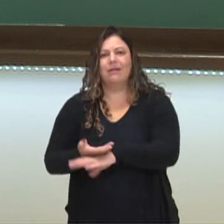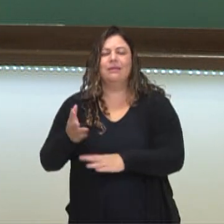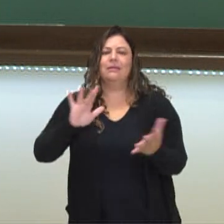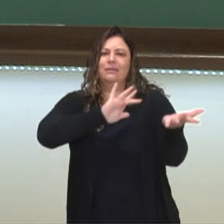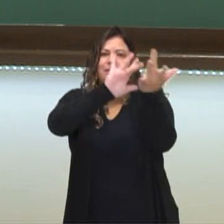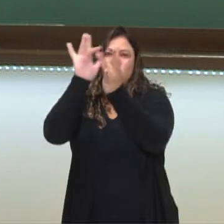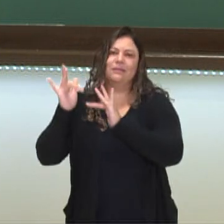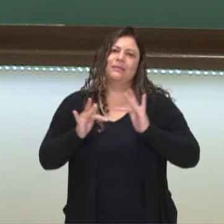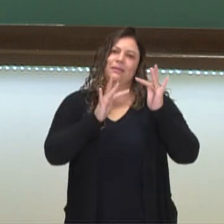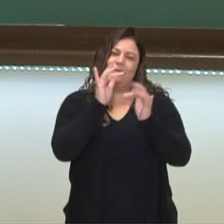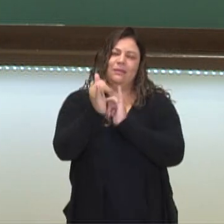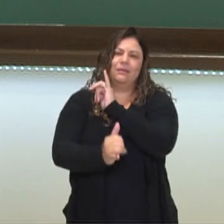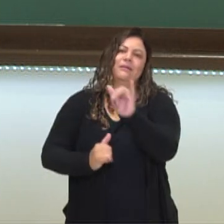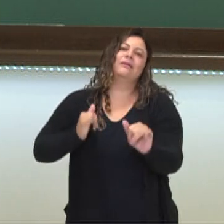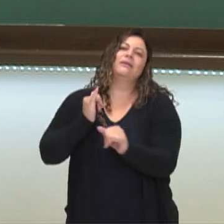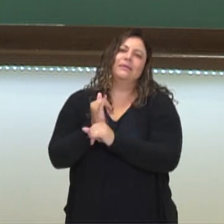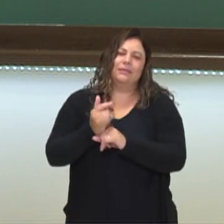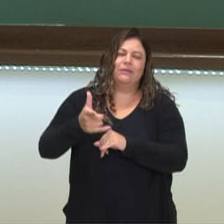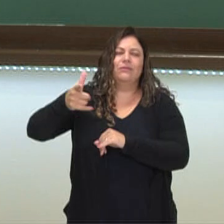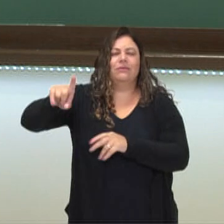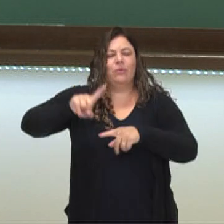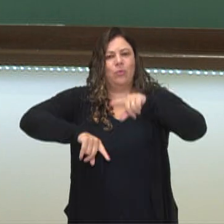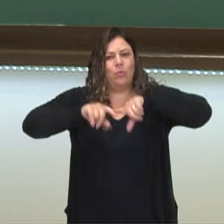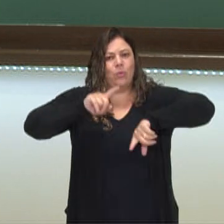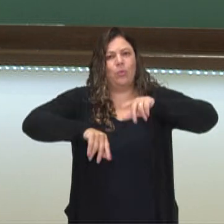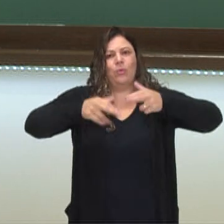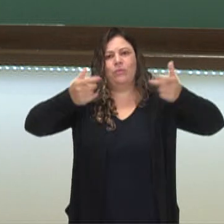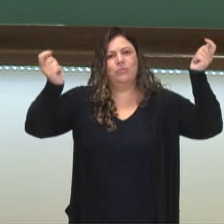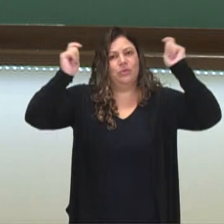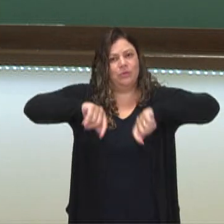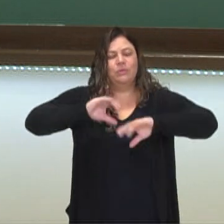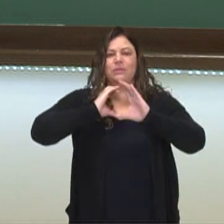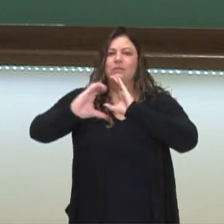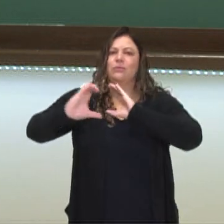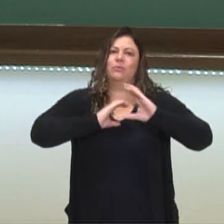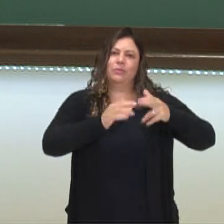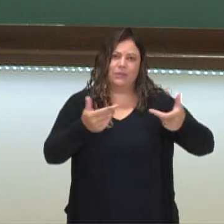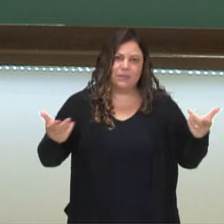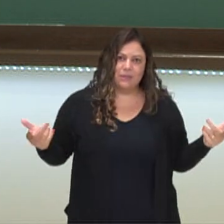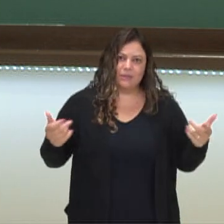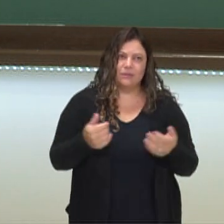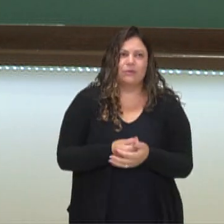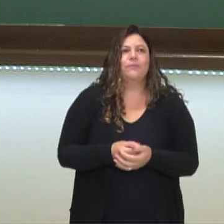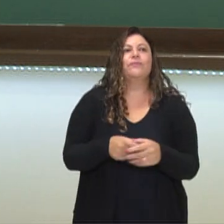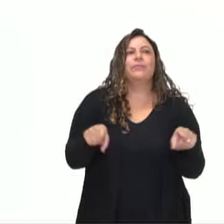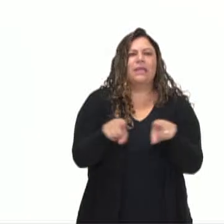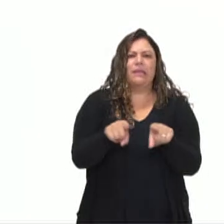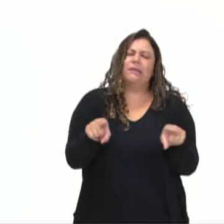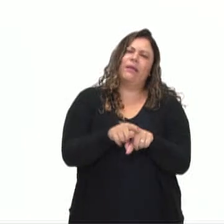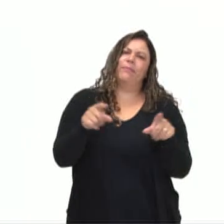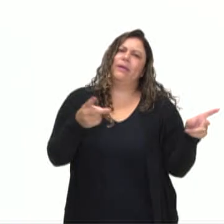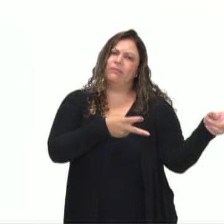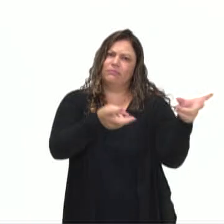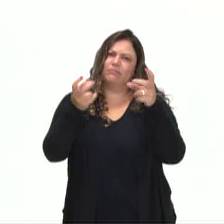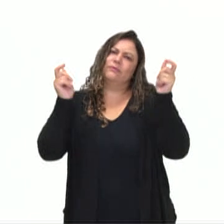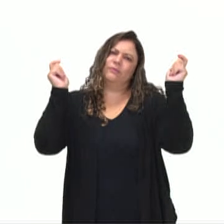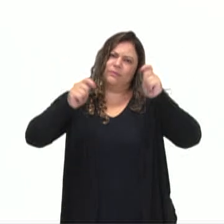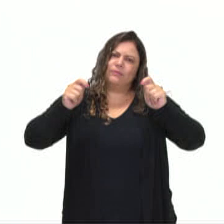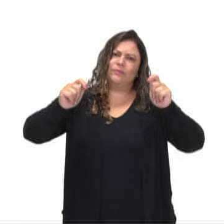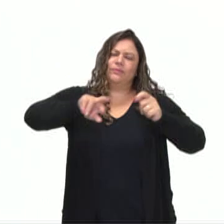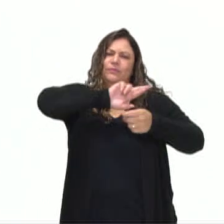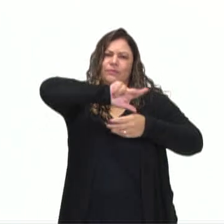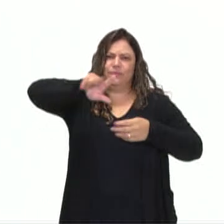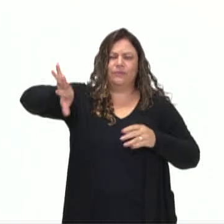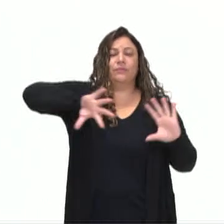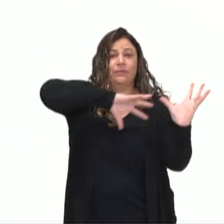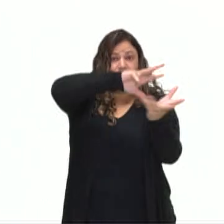por meio da internet e de outras ferramentas que possibilitam essa comunicação. Além disso, a gente vai ver que diferentes partes do